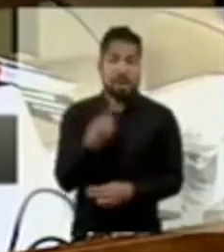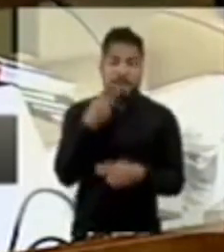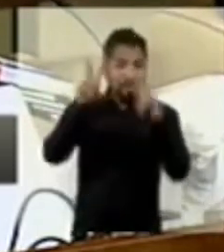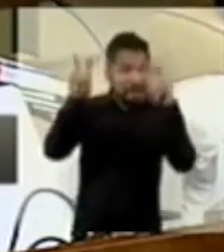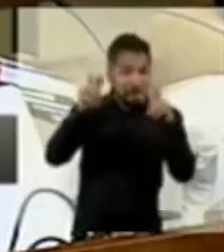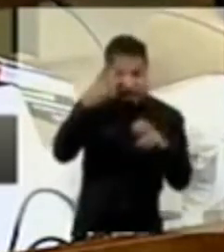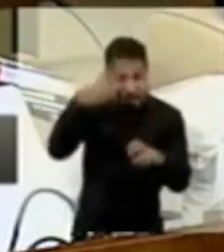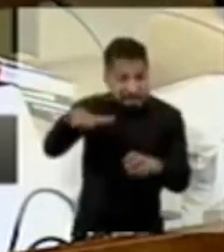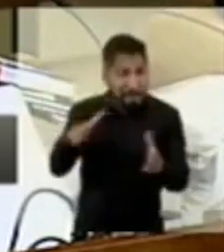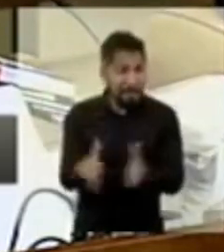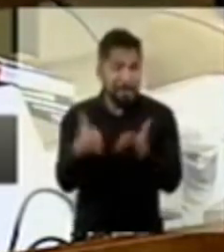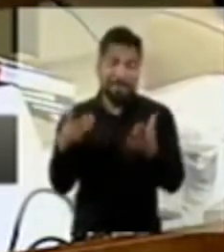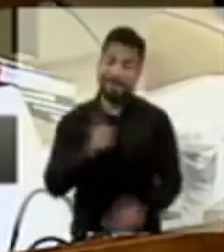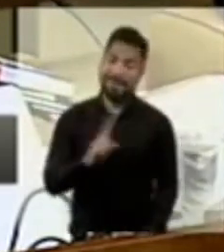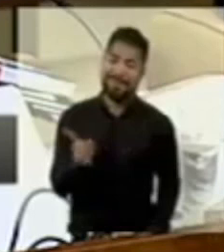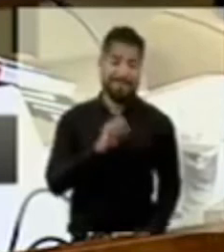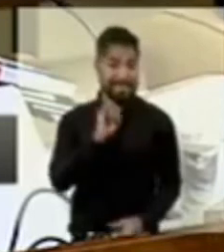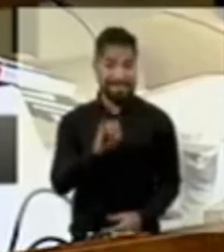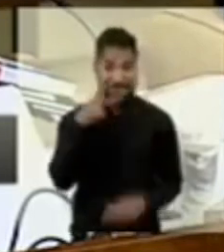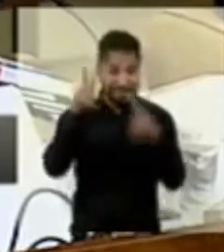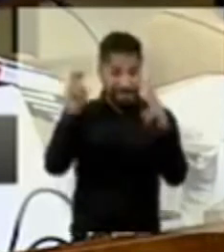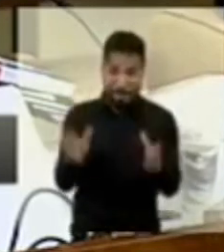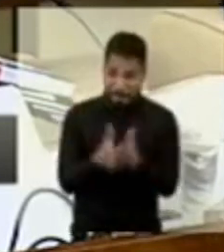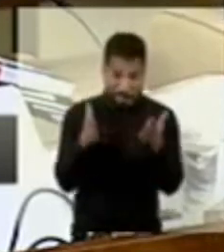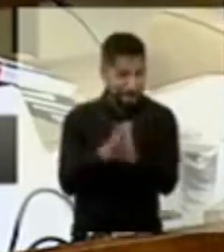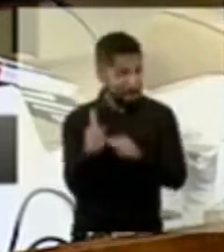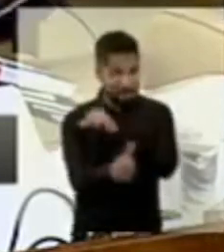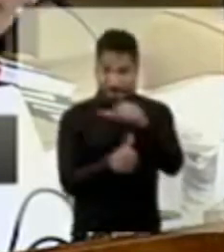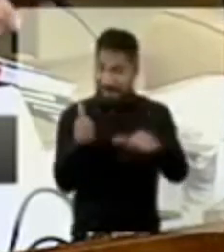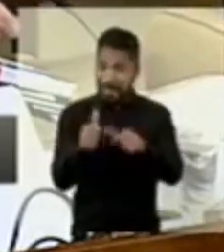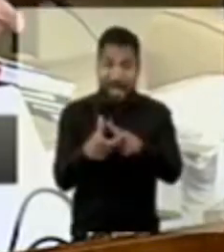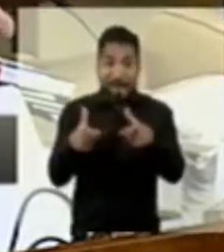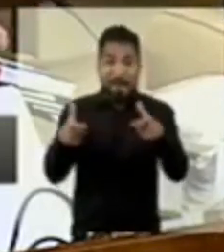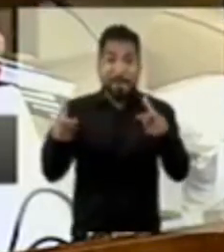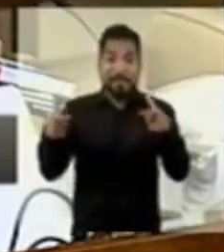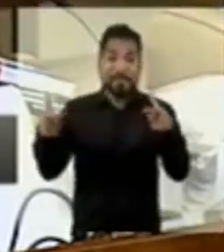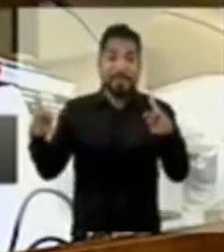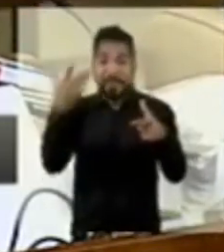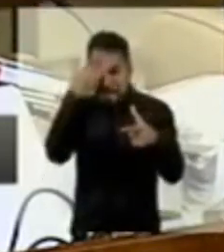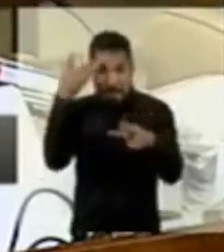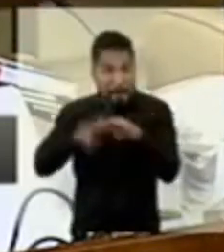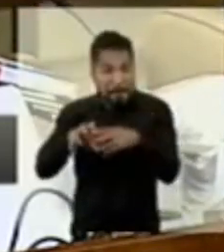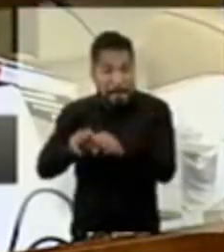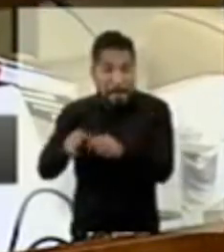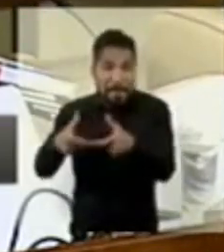falando aqui se fosse de pobres a mudança da jurisprudência teria aumentado o índice de encarceramento